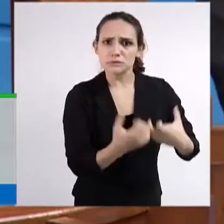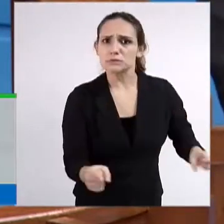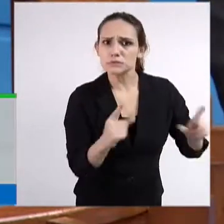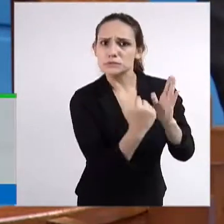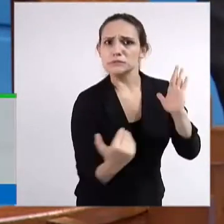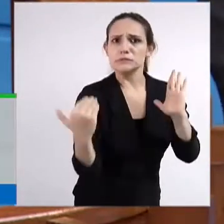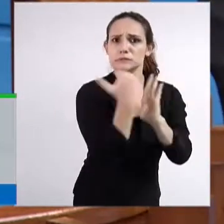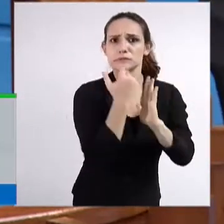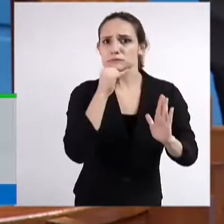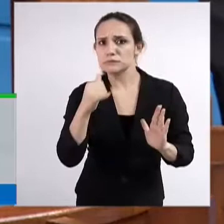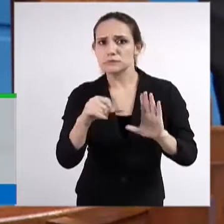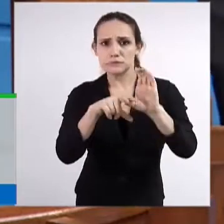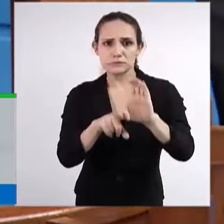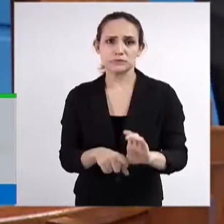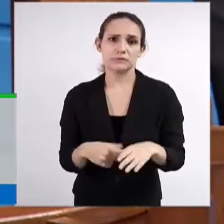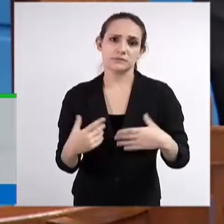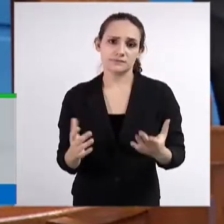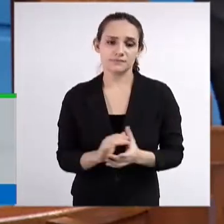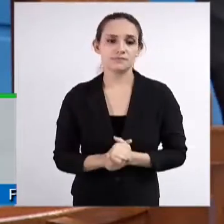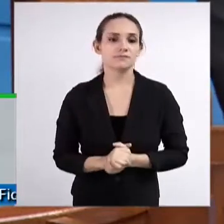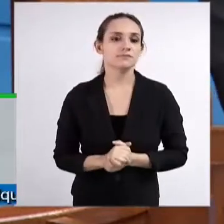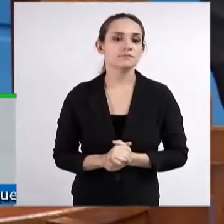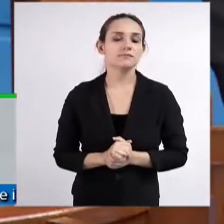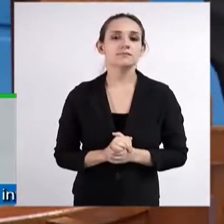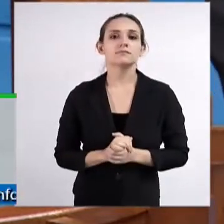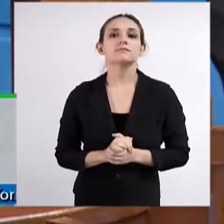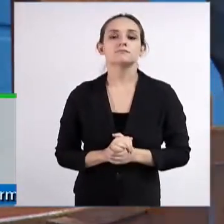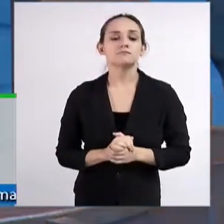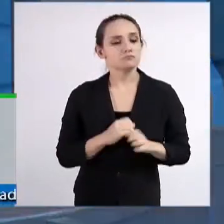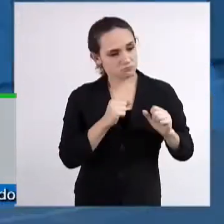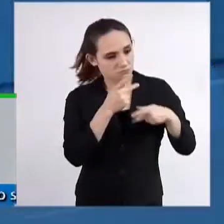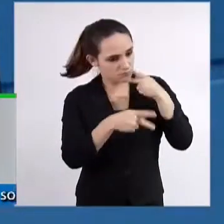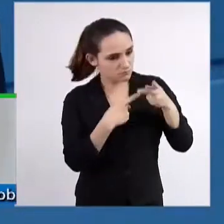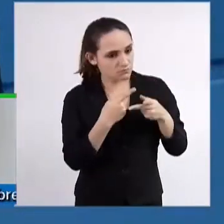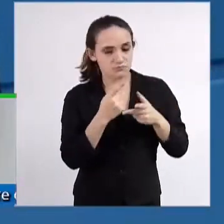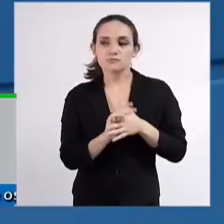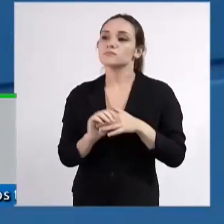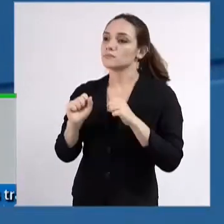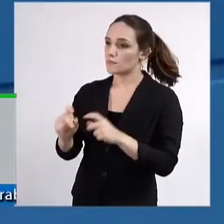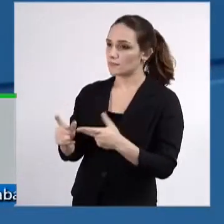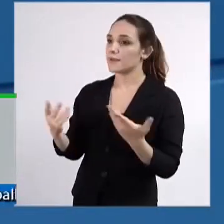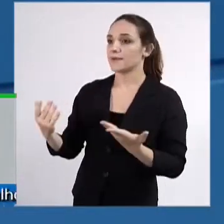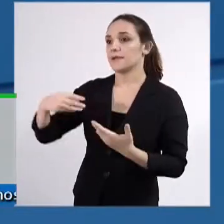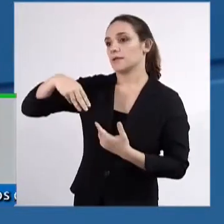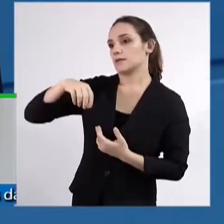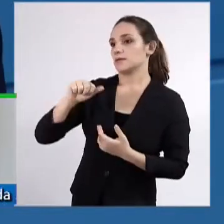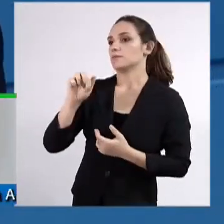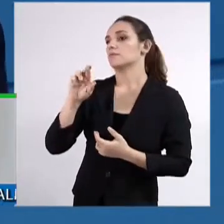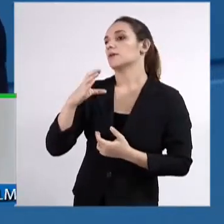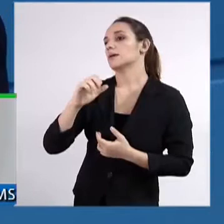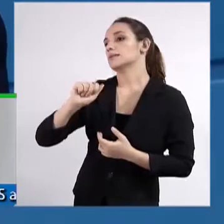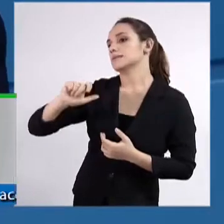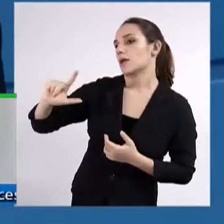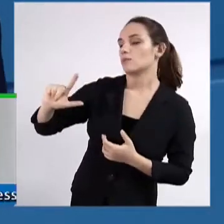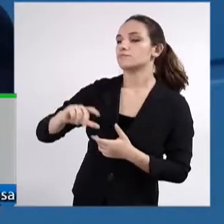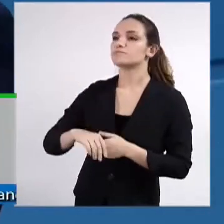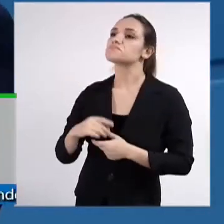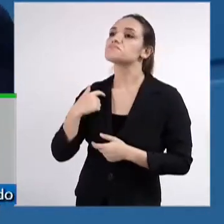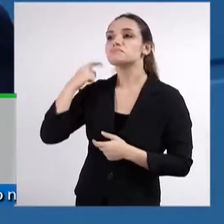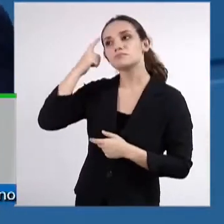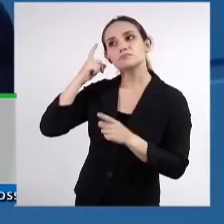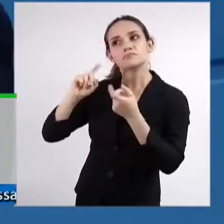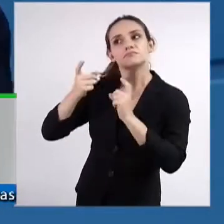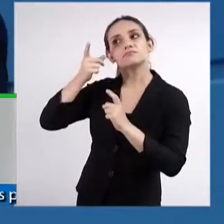de energia aqui no Mato Grosso do Sul. Pois não, deputado. Deputado Marçal Filho, eu penso que a reunião de ontem ela foi importante, porque